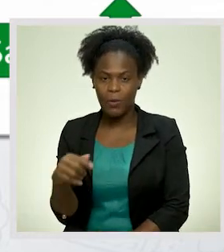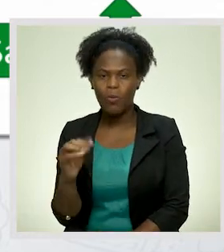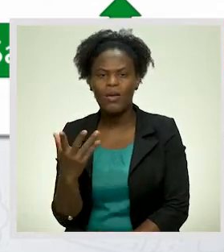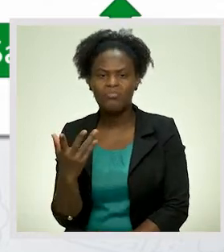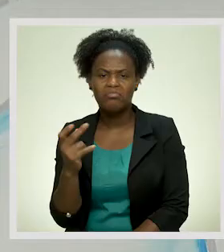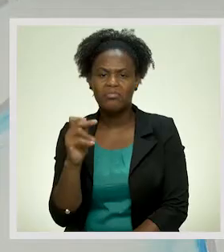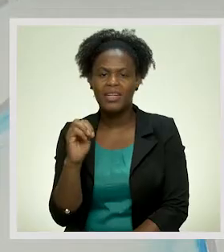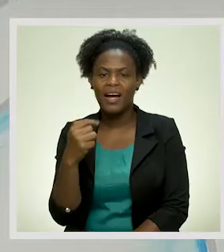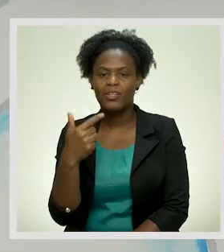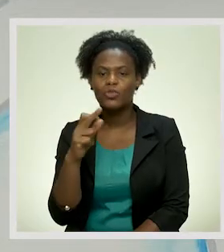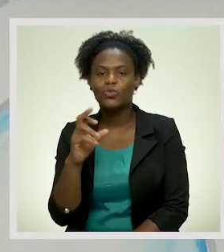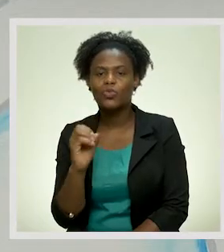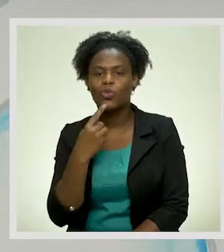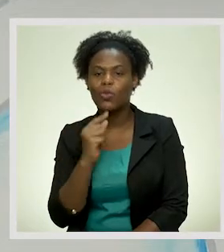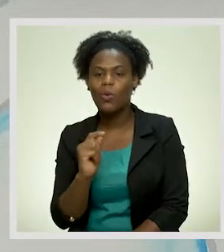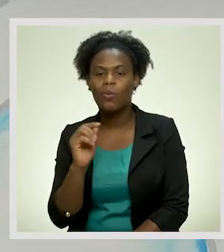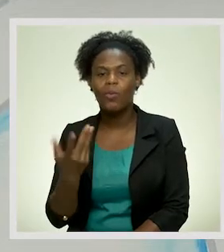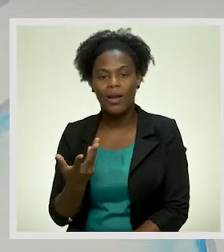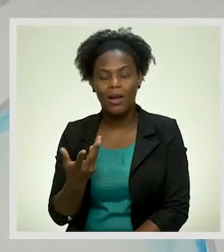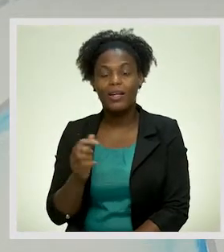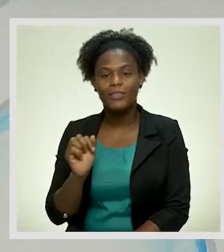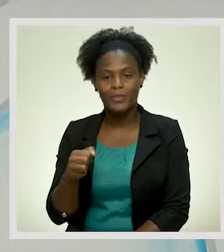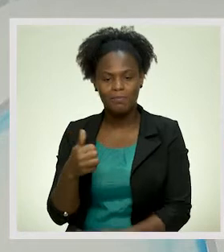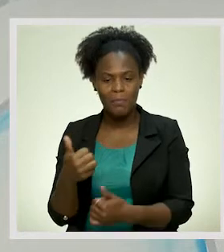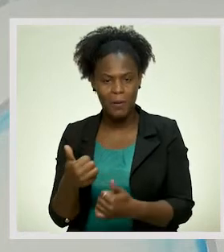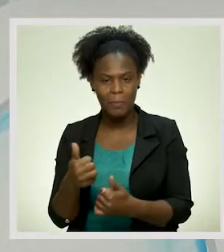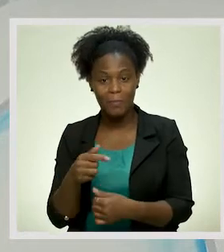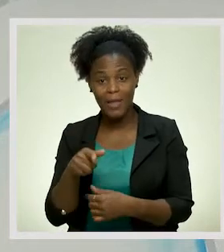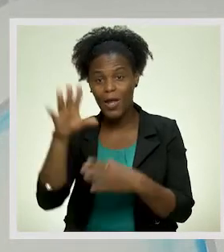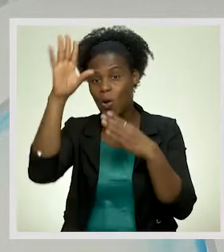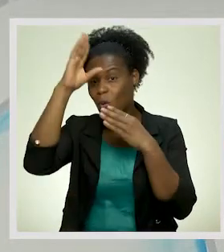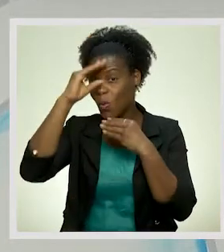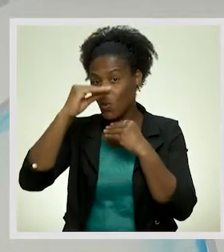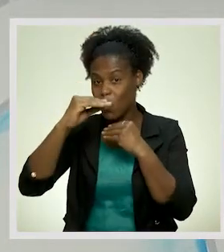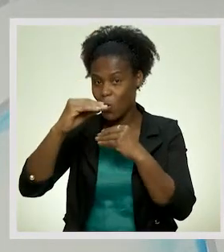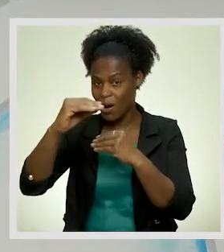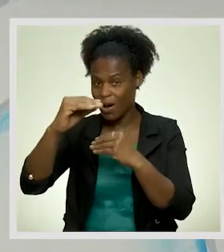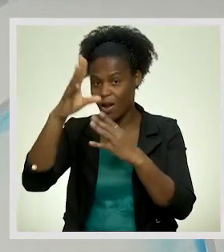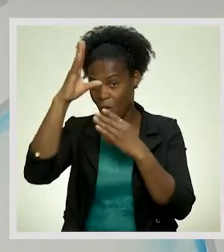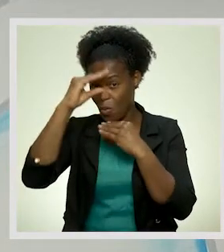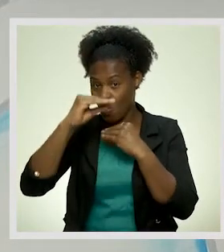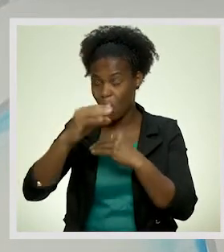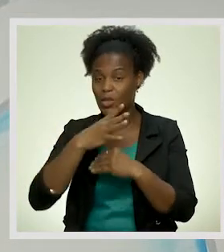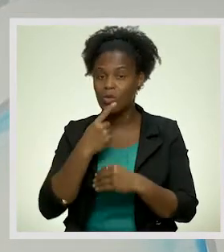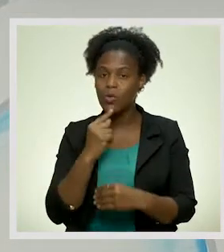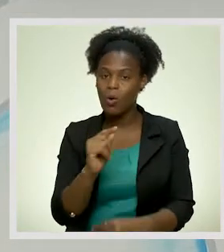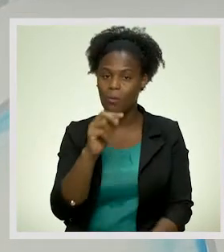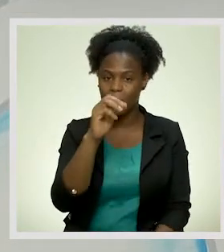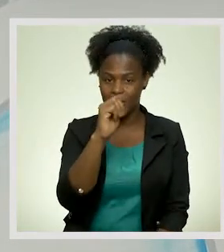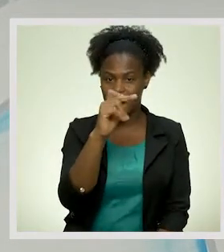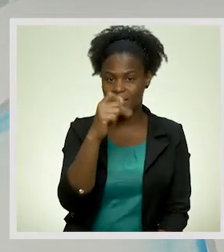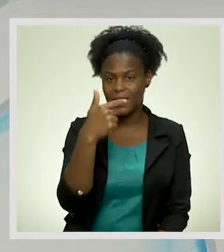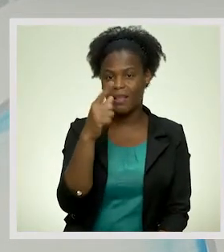astro? Muito bem, nós temos ali a Lua. A Lua que é o satélite natural